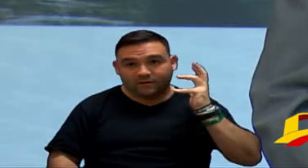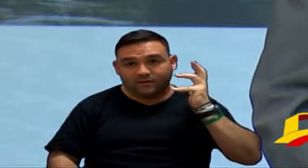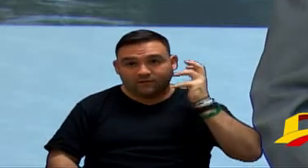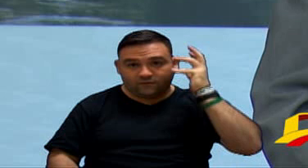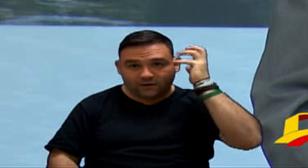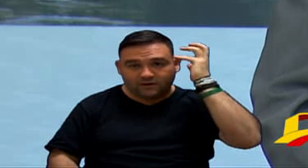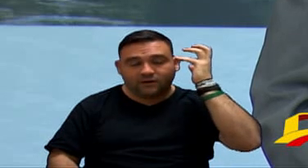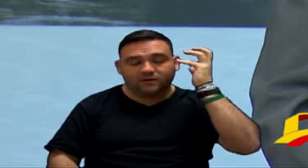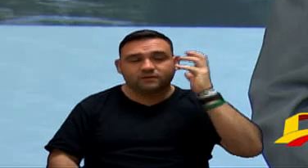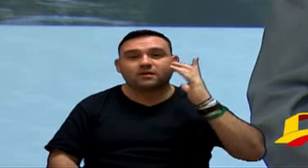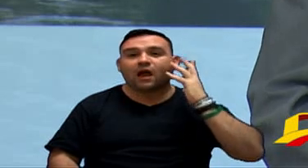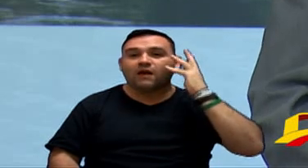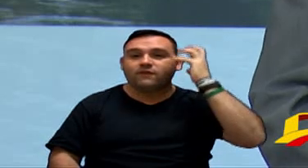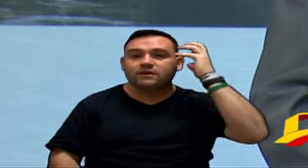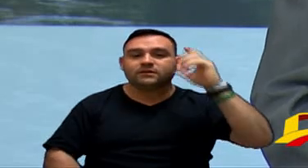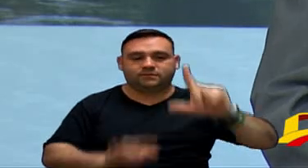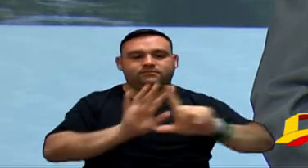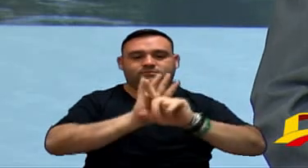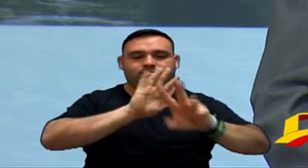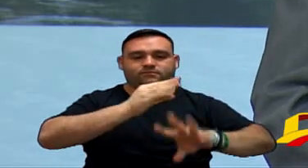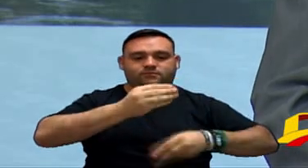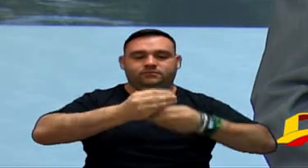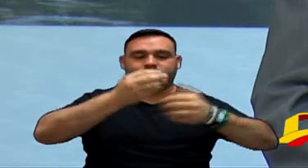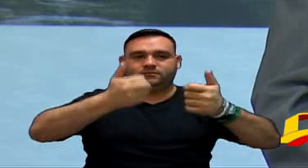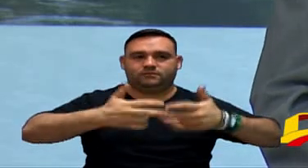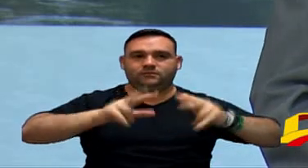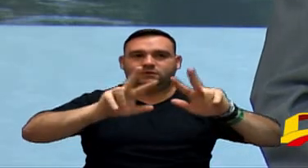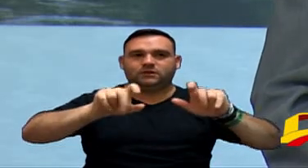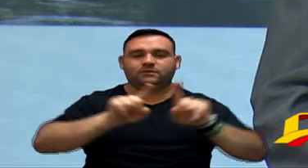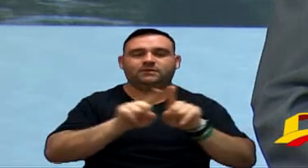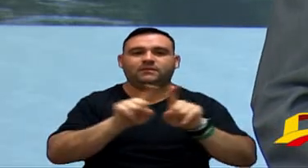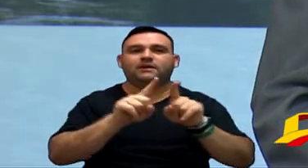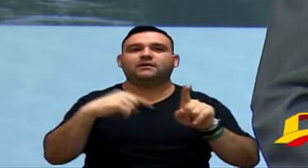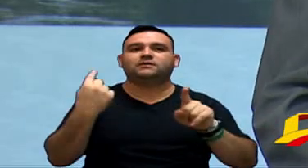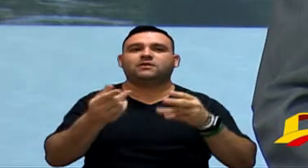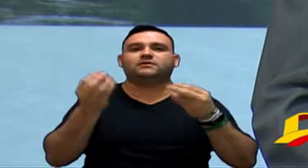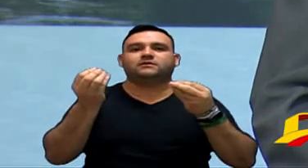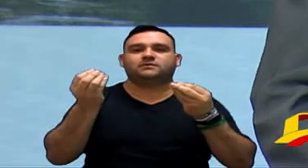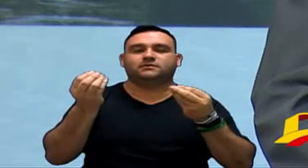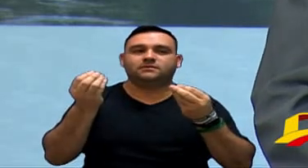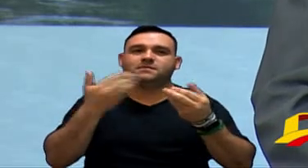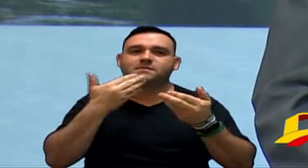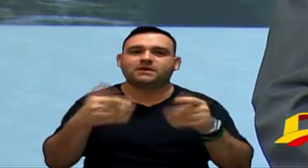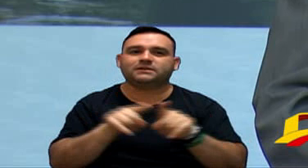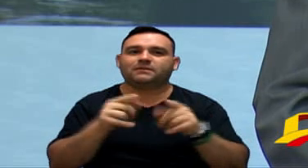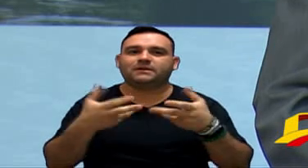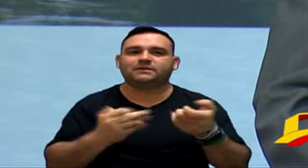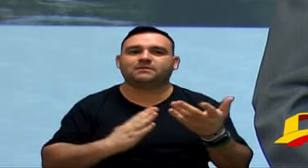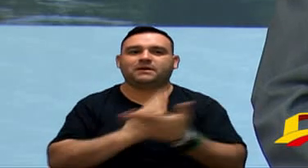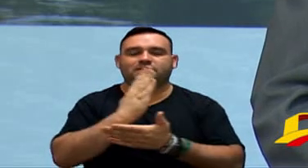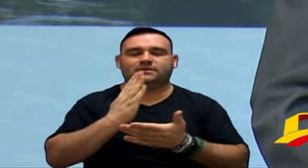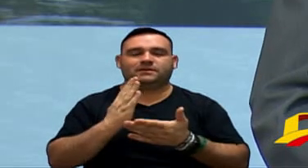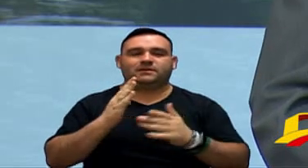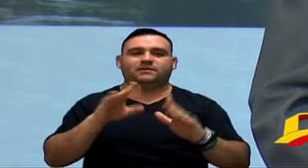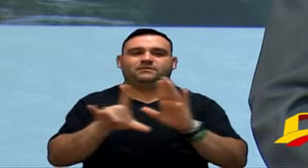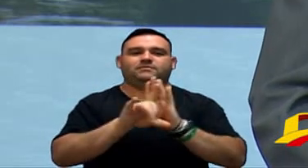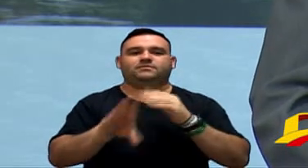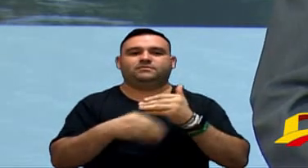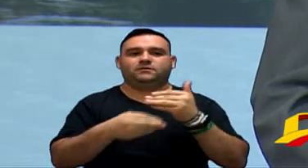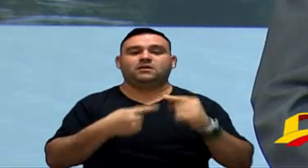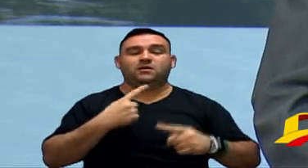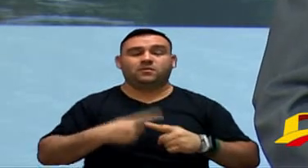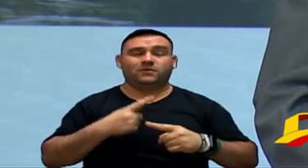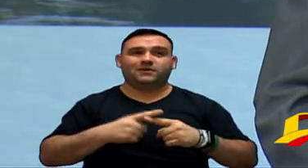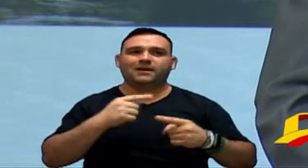Fernanda tem uma Emenda que trata de assunto que nós encaminhamos pela aprovação da emenda também porque ela